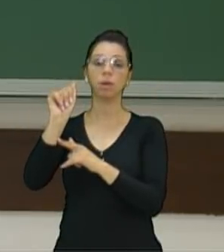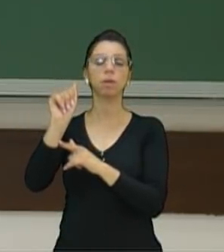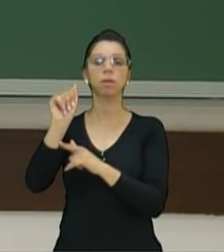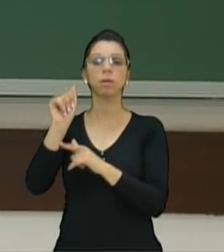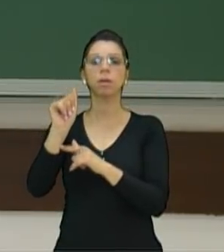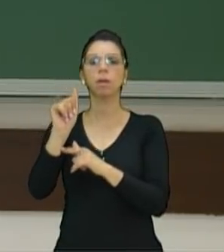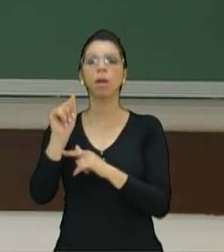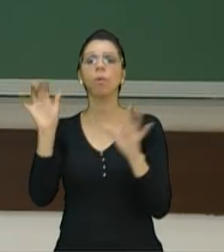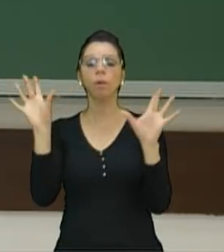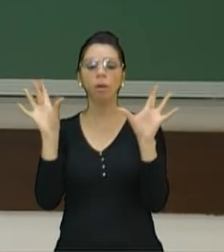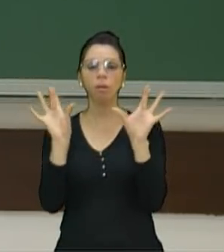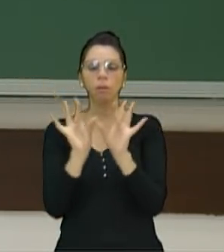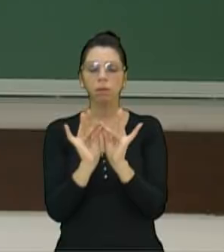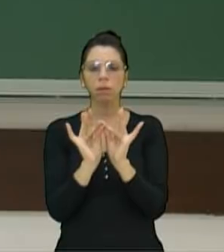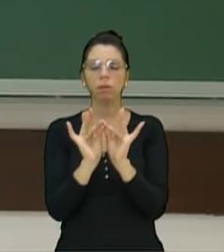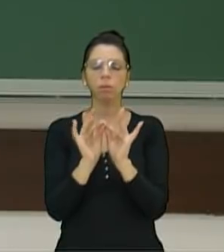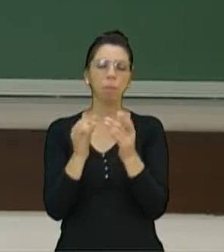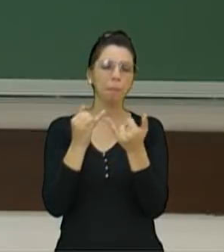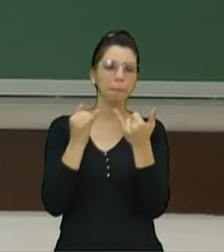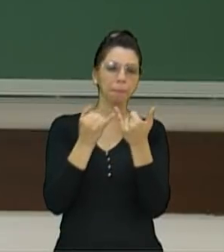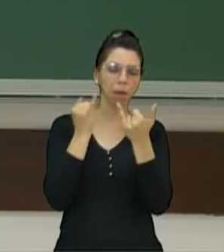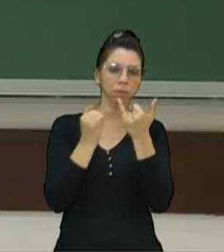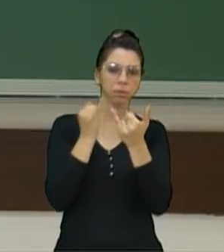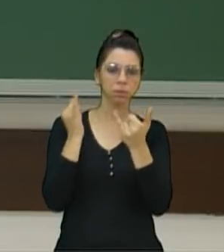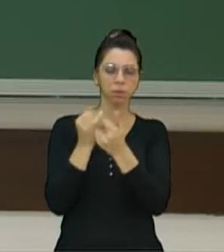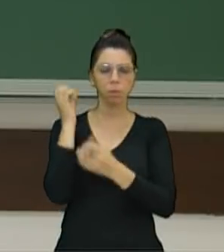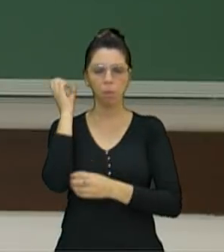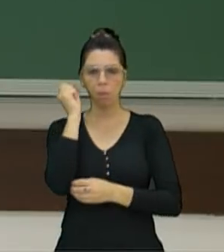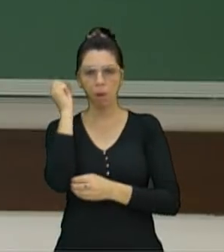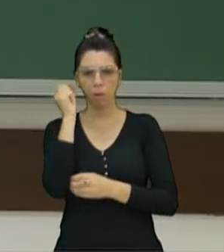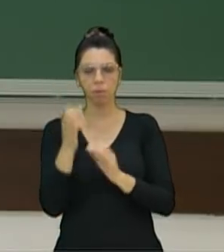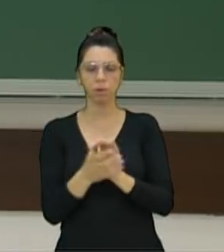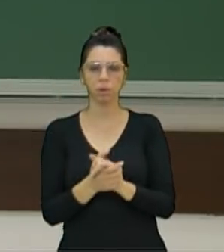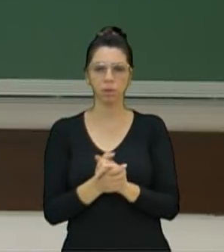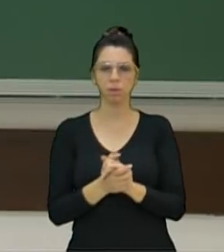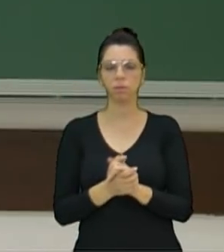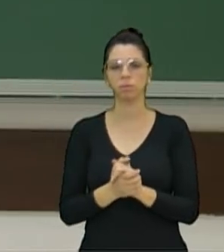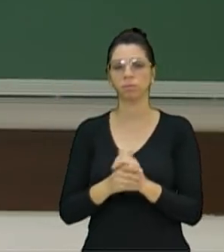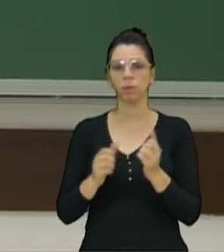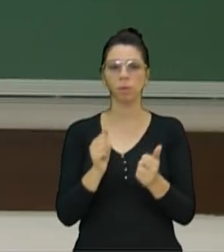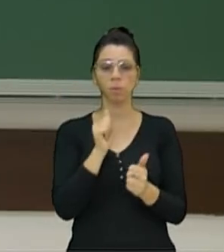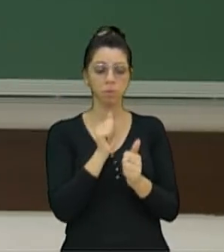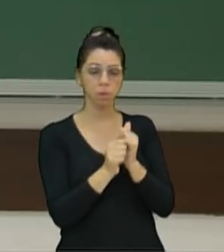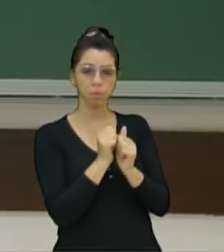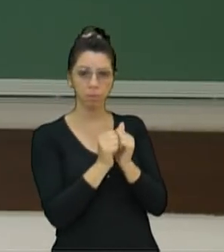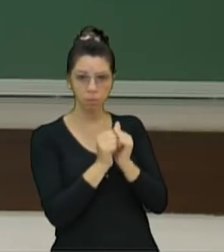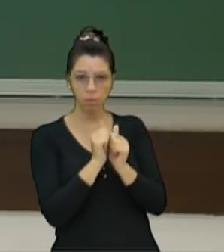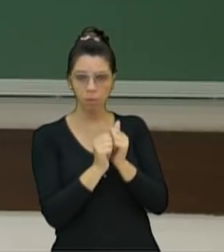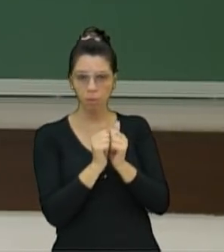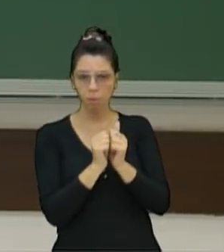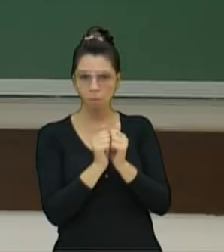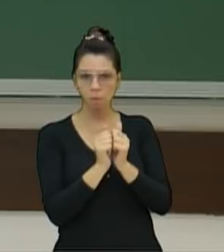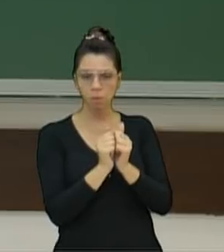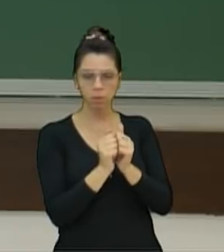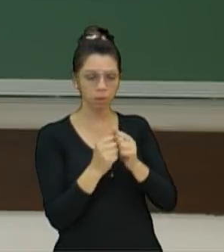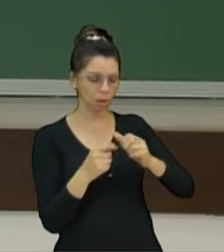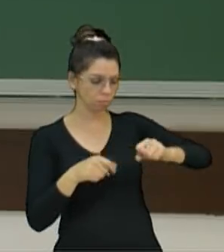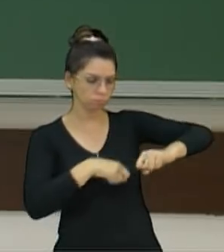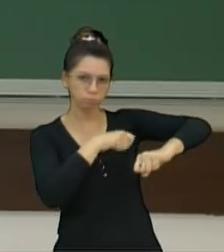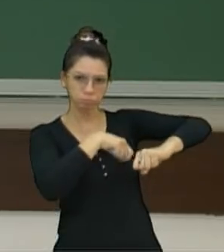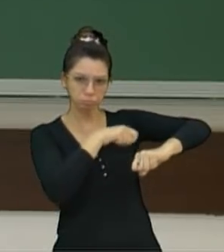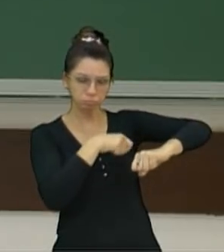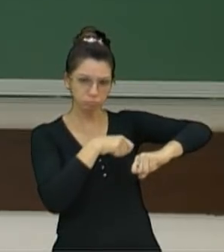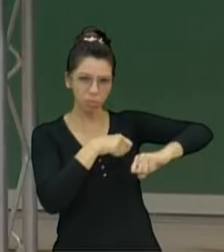meio esbranquiçada. Imagine aquela água de arroz quando está cozinhando, é mais ou menos aquela cor, um branco transparente,